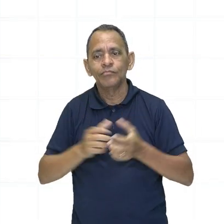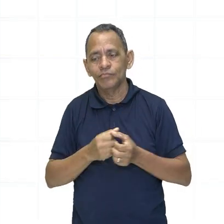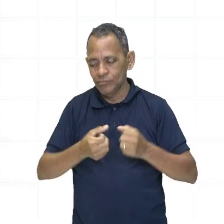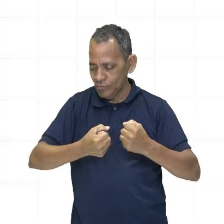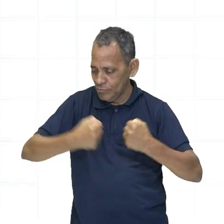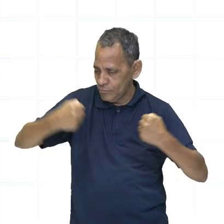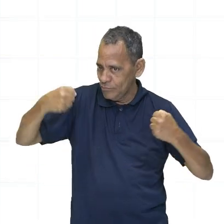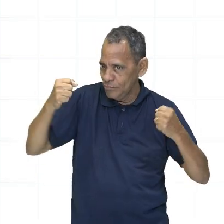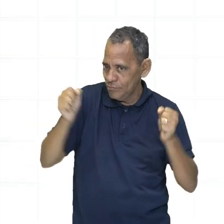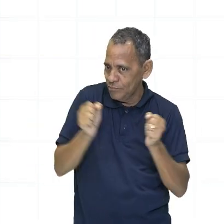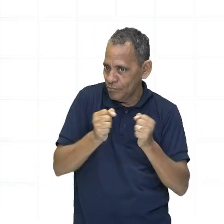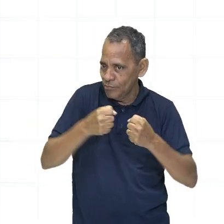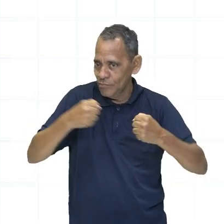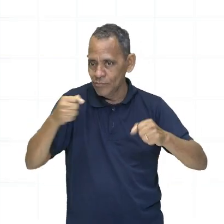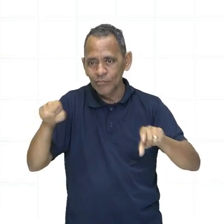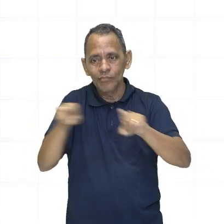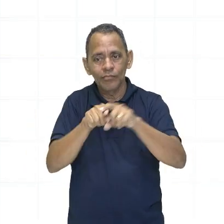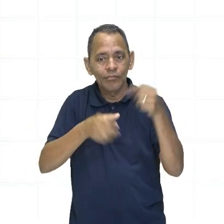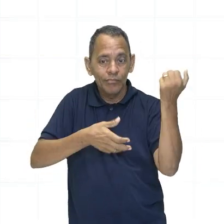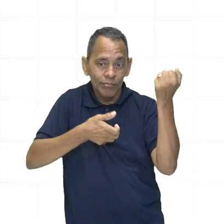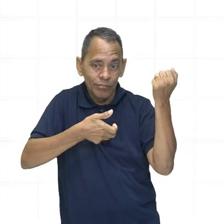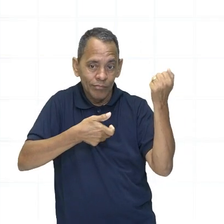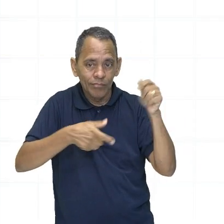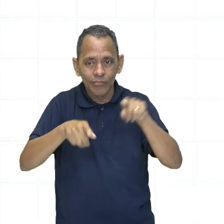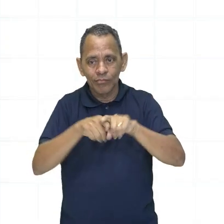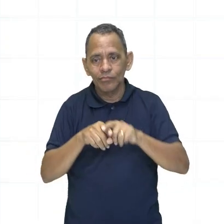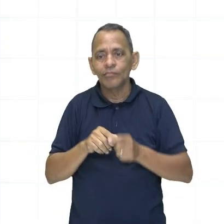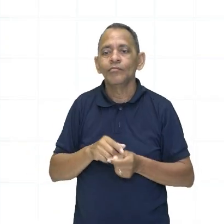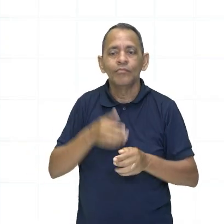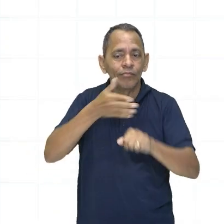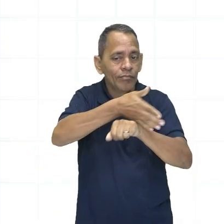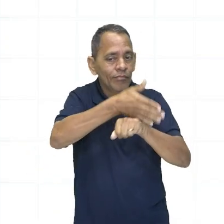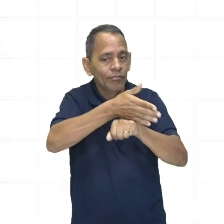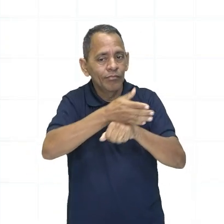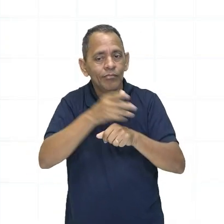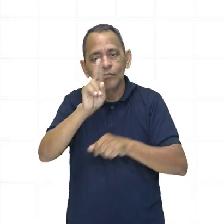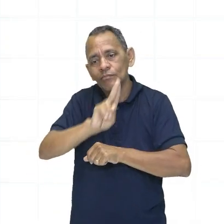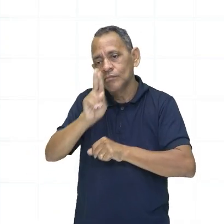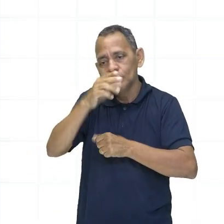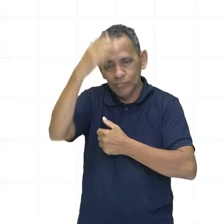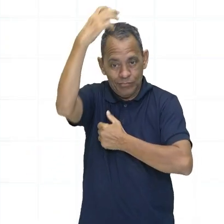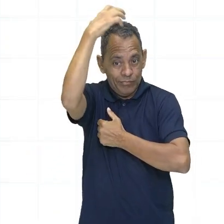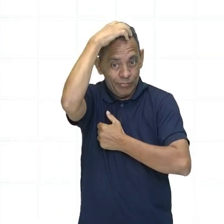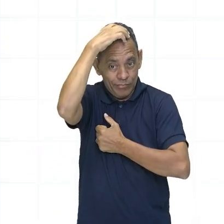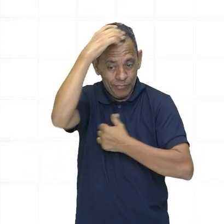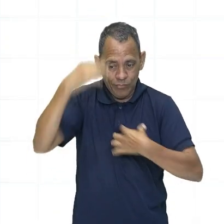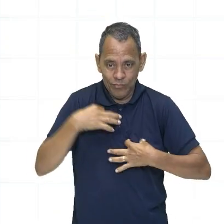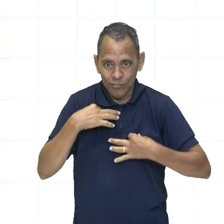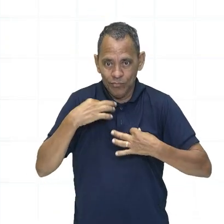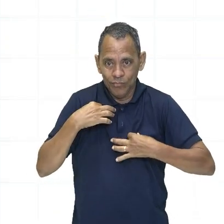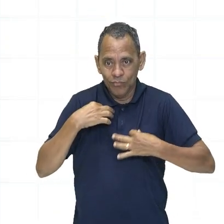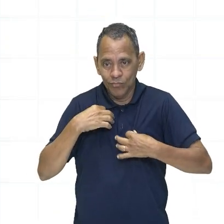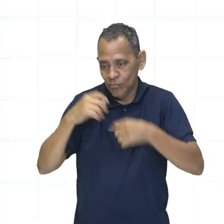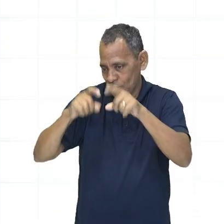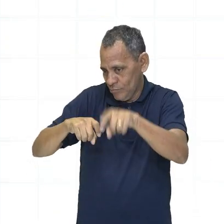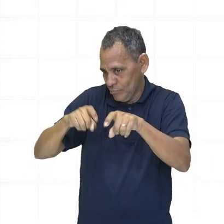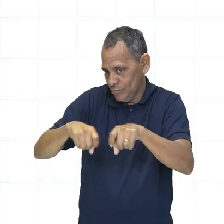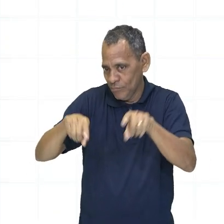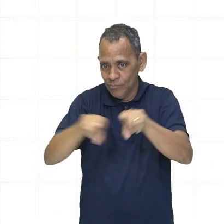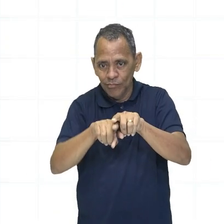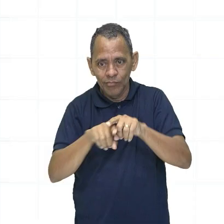viola. E os participantes usam chapéus e roupas caipiras. Dançam a